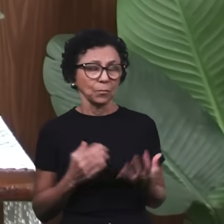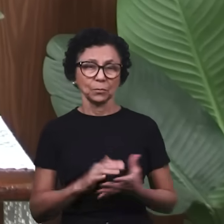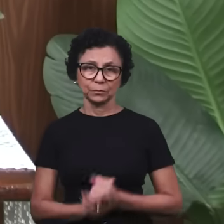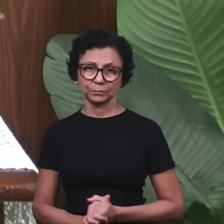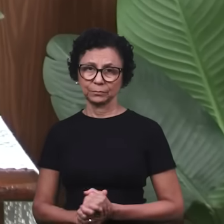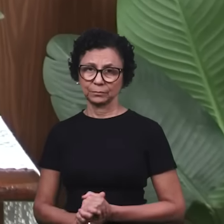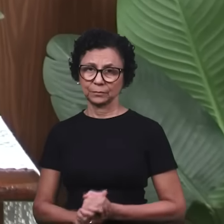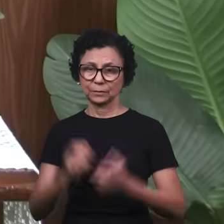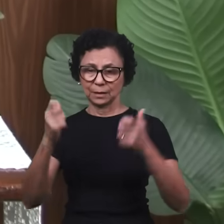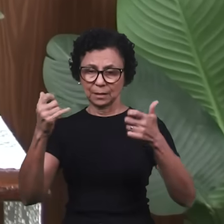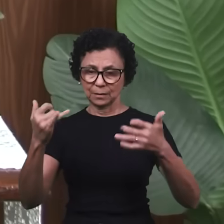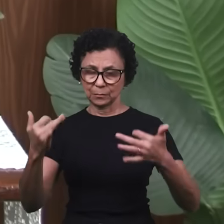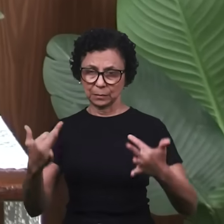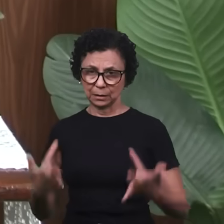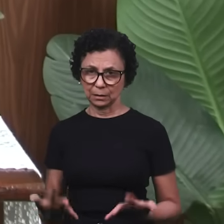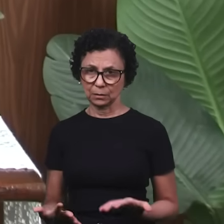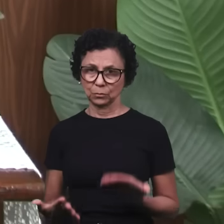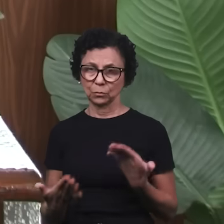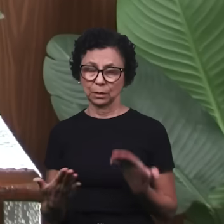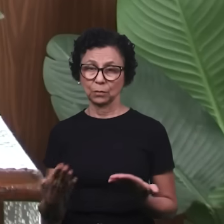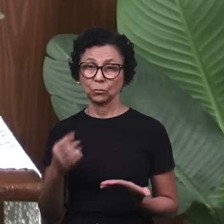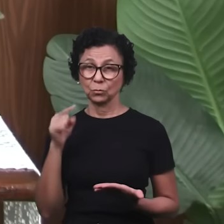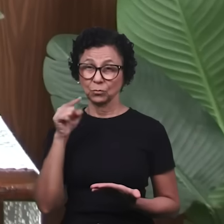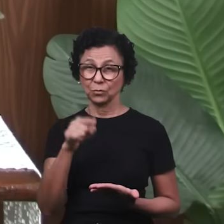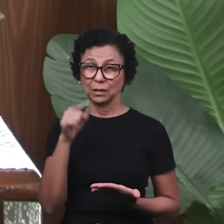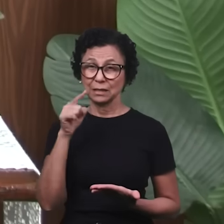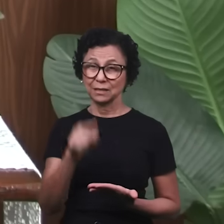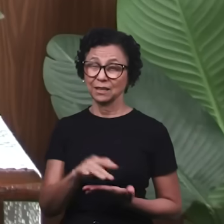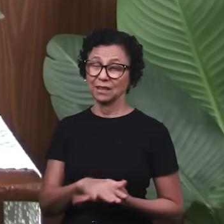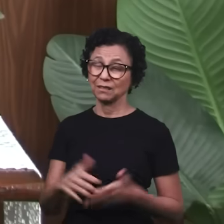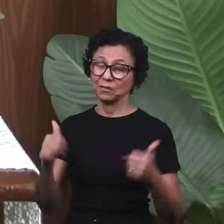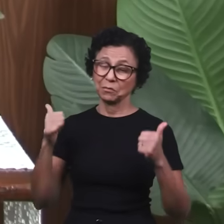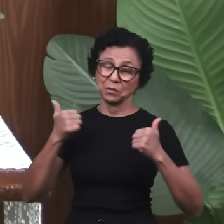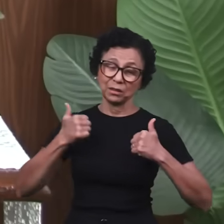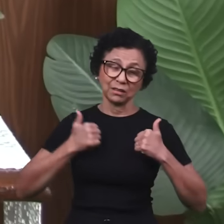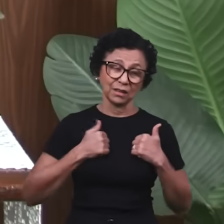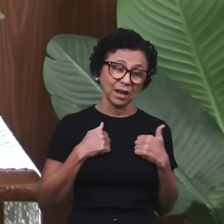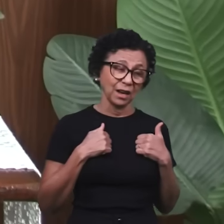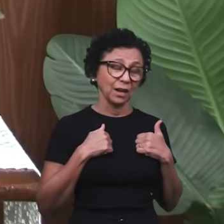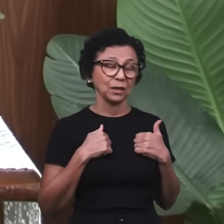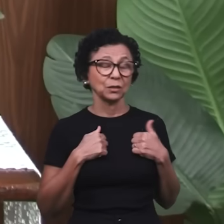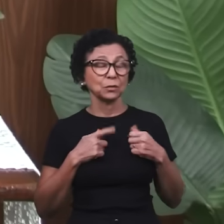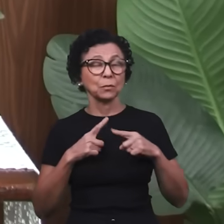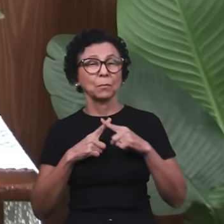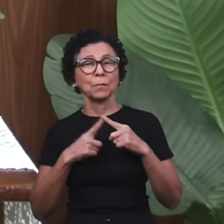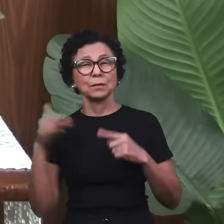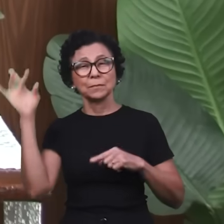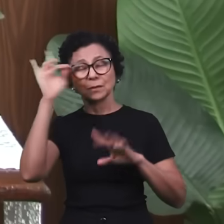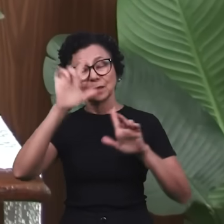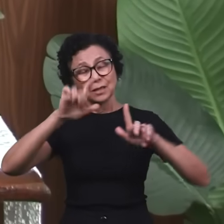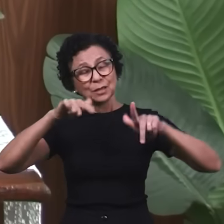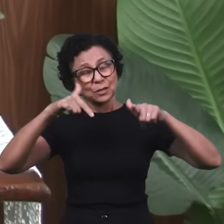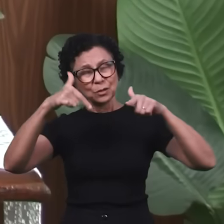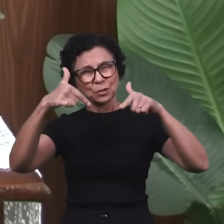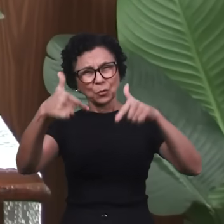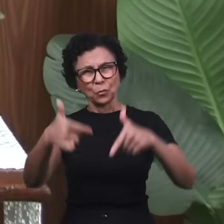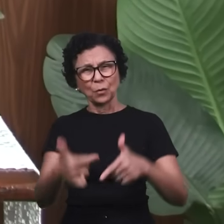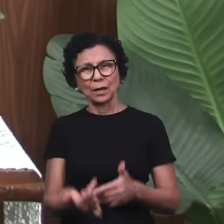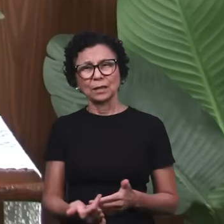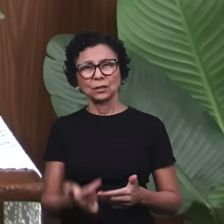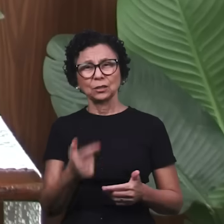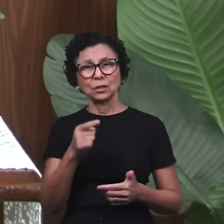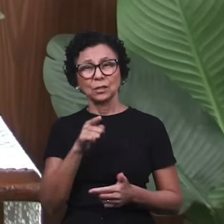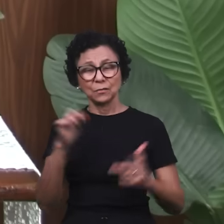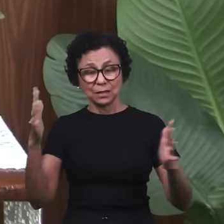com alegria para o trabalho, agora enxergando bem o que o Senhor quer para você, muitos, a palavra diz que